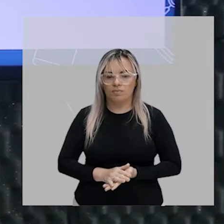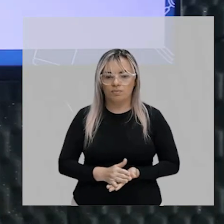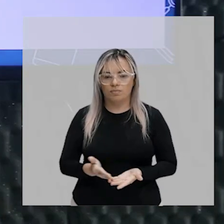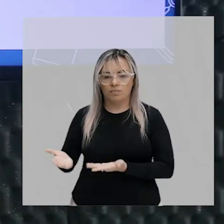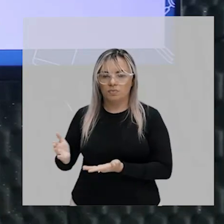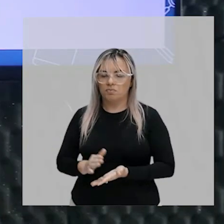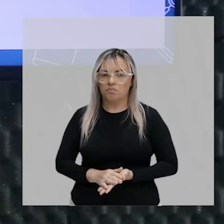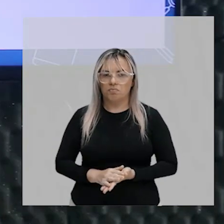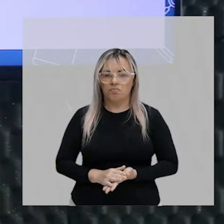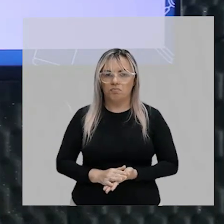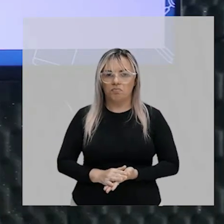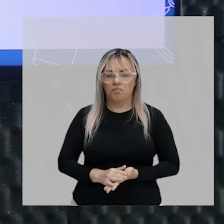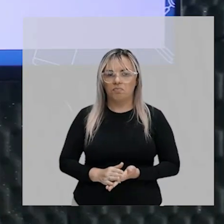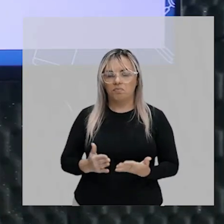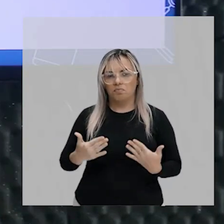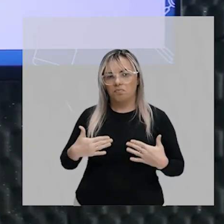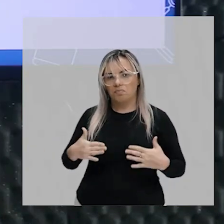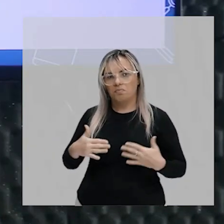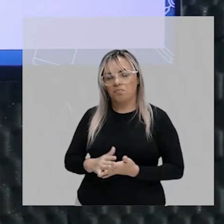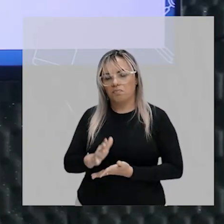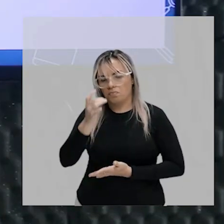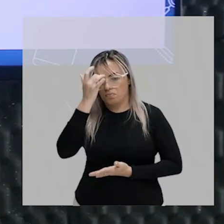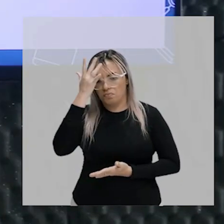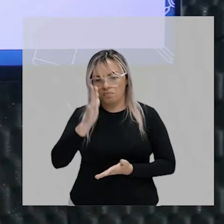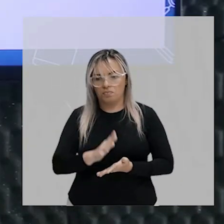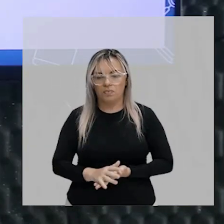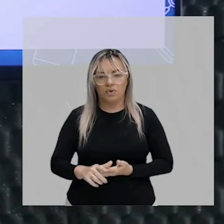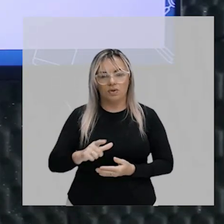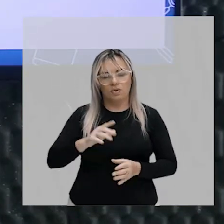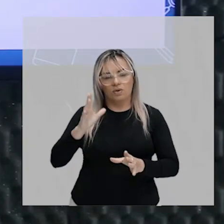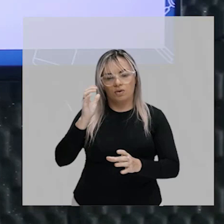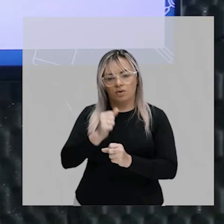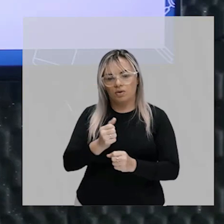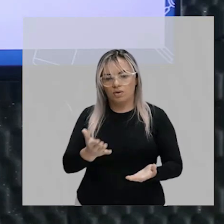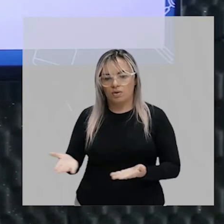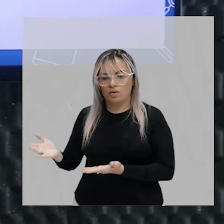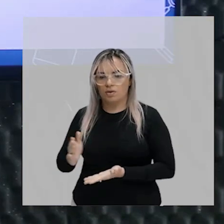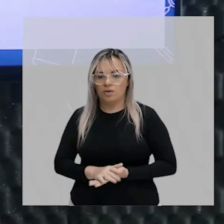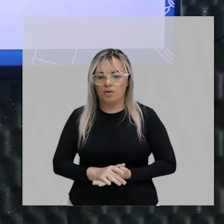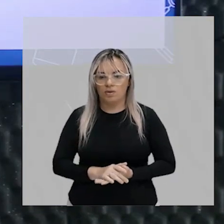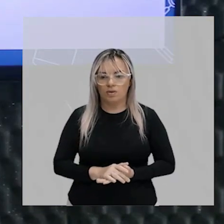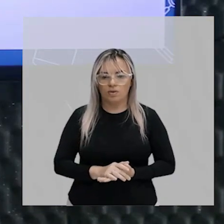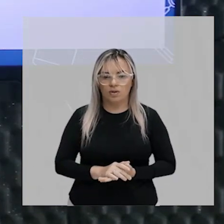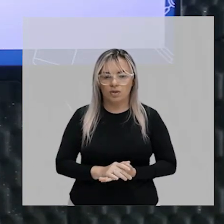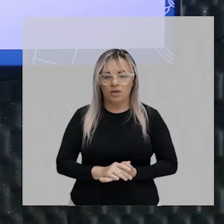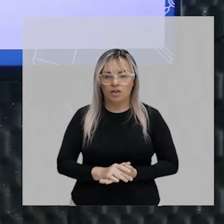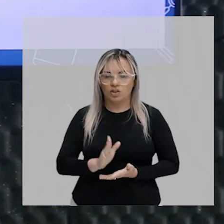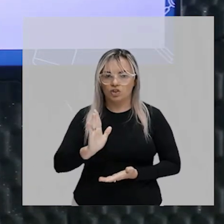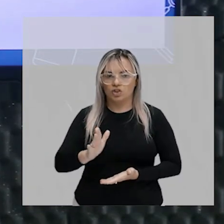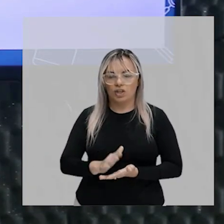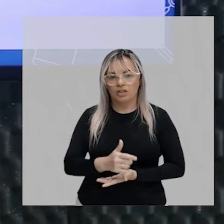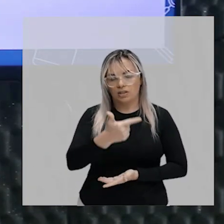primeira tranquila a gente vê até o cálculozinho que é associado mas né lá na segunda